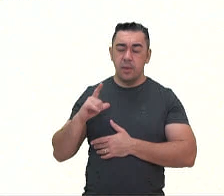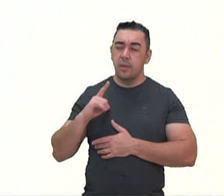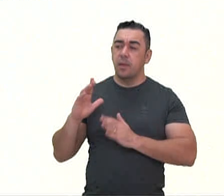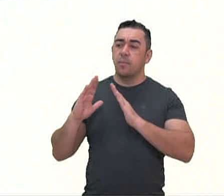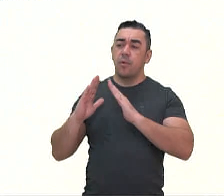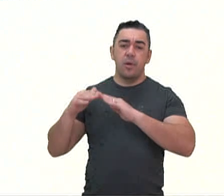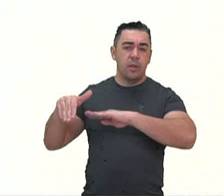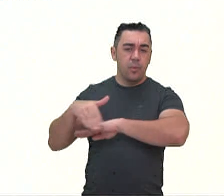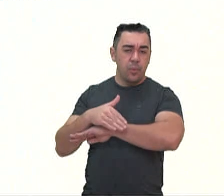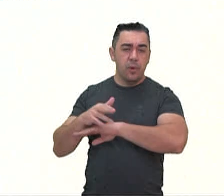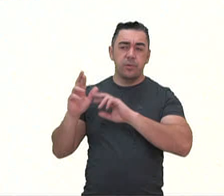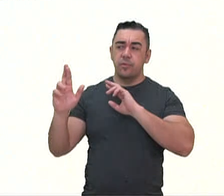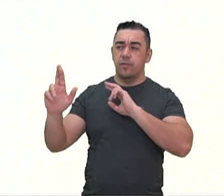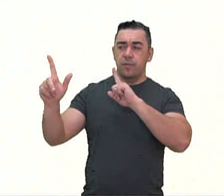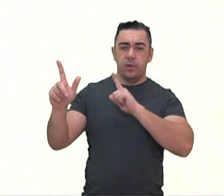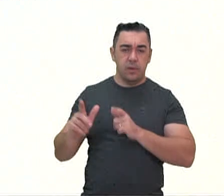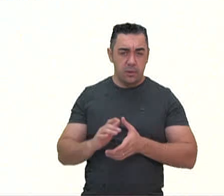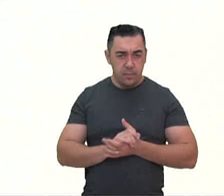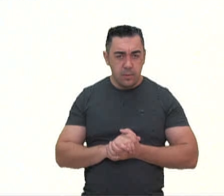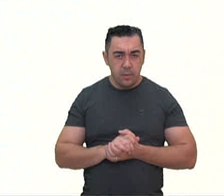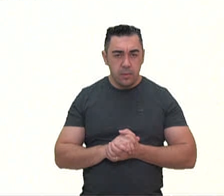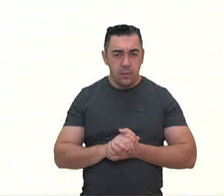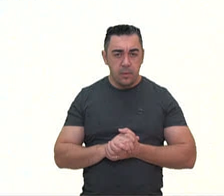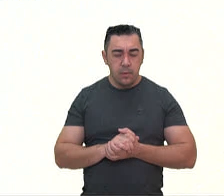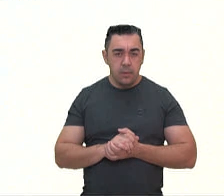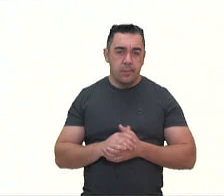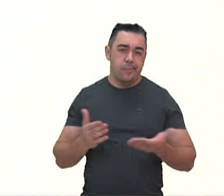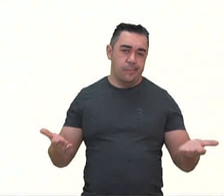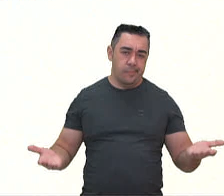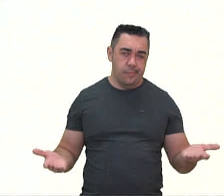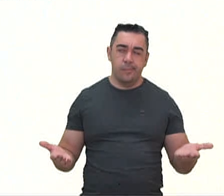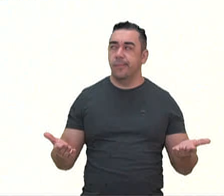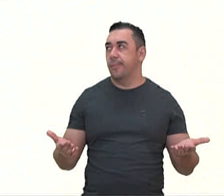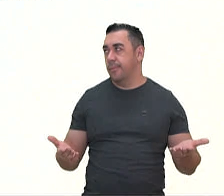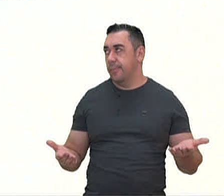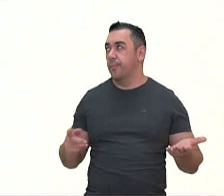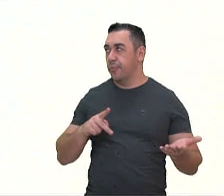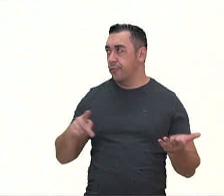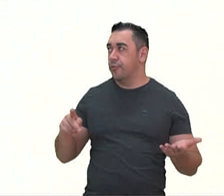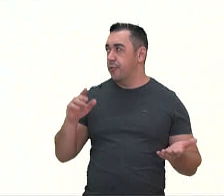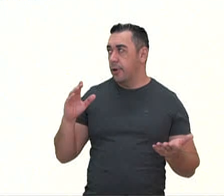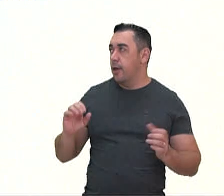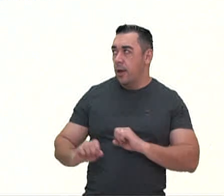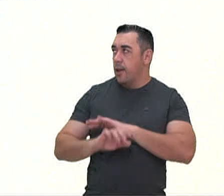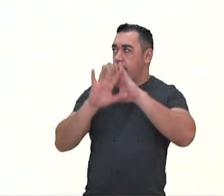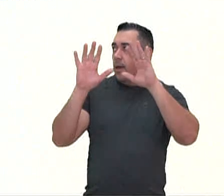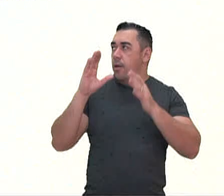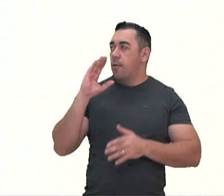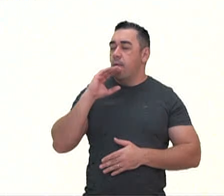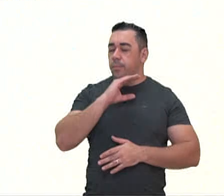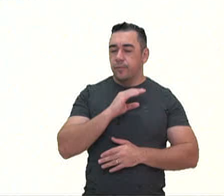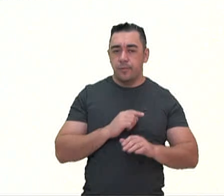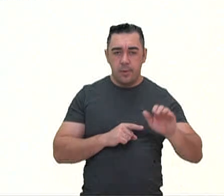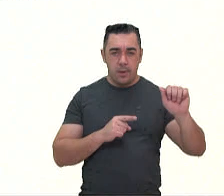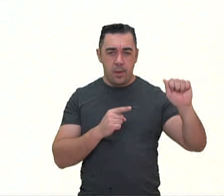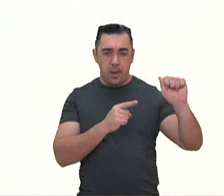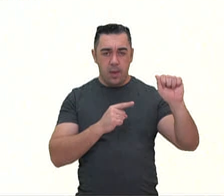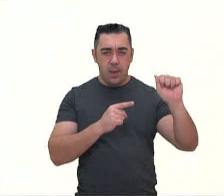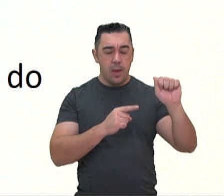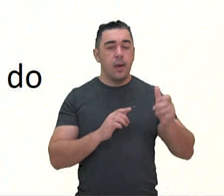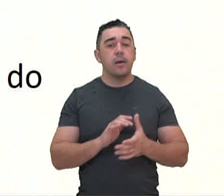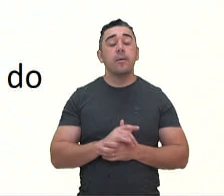condições diferentes da do autor narrador? Ah, professora, tá claro, né, que é a letra A. É